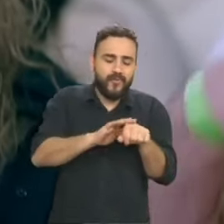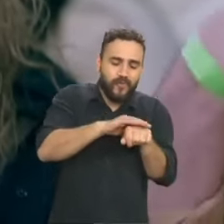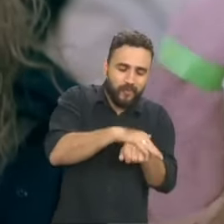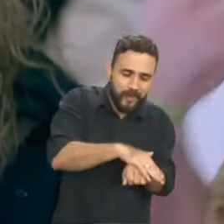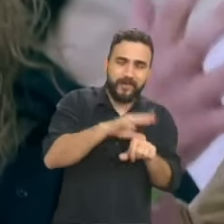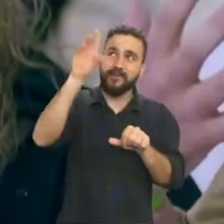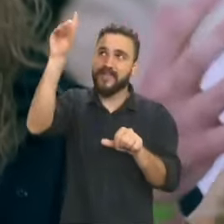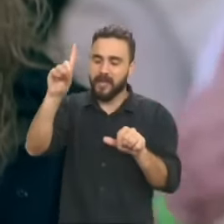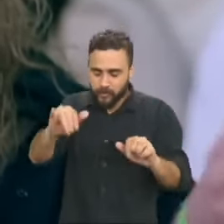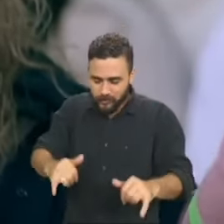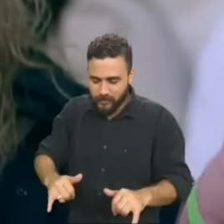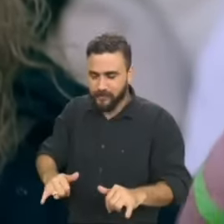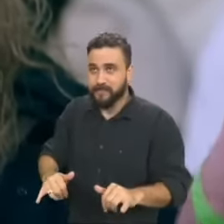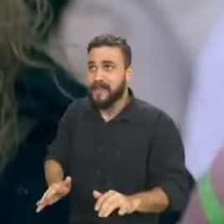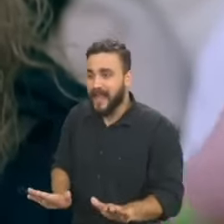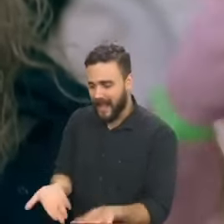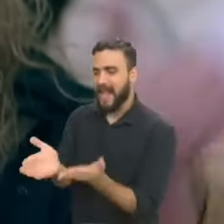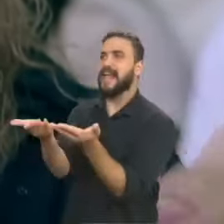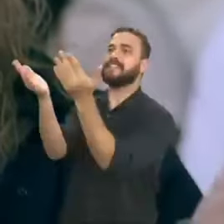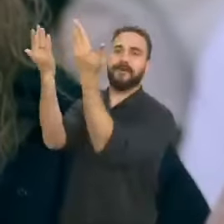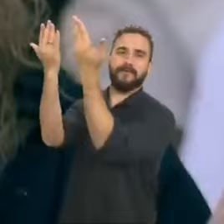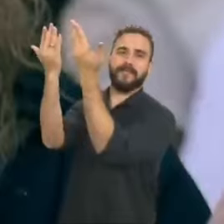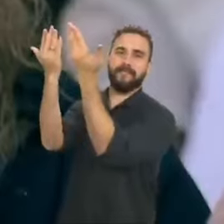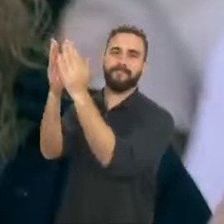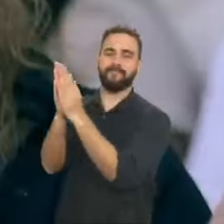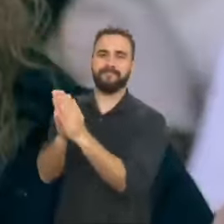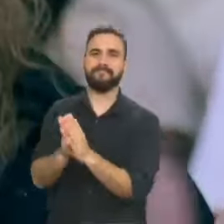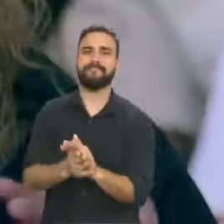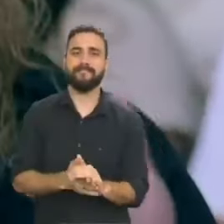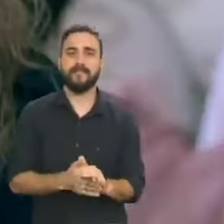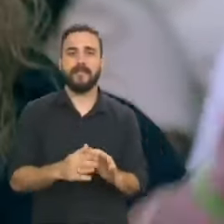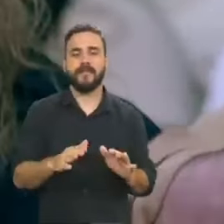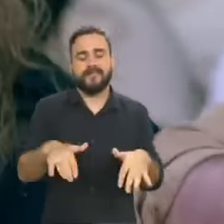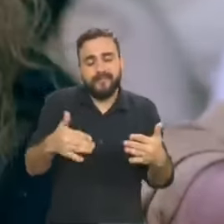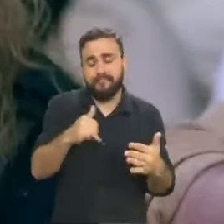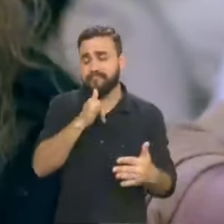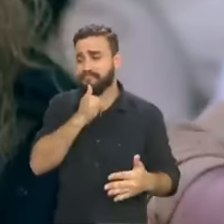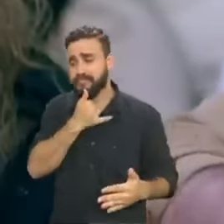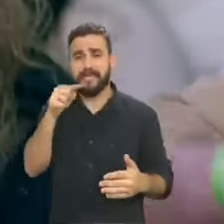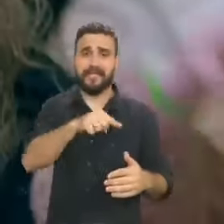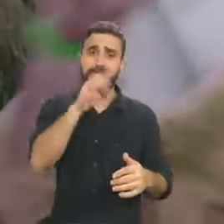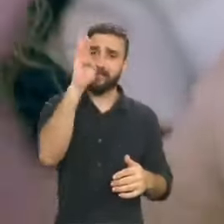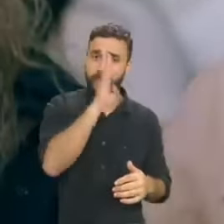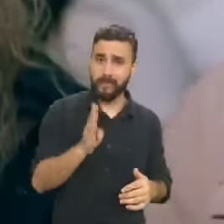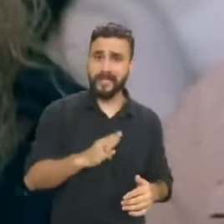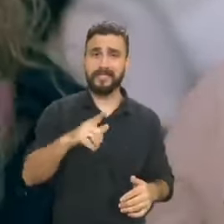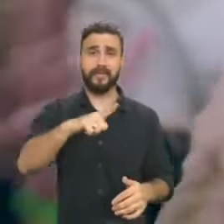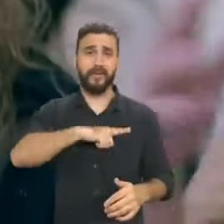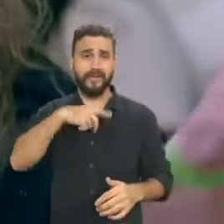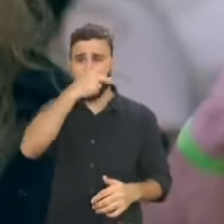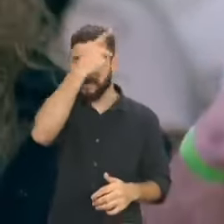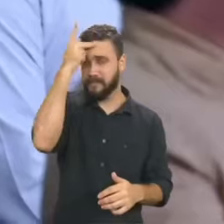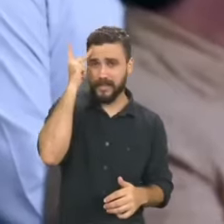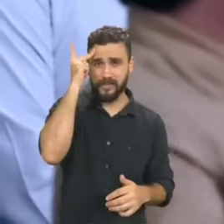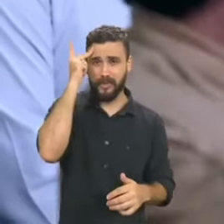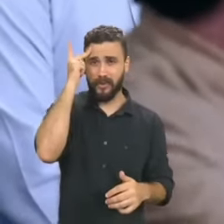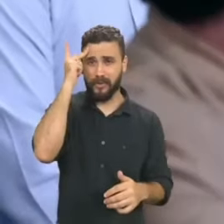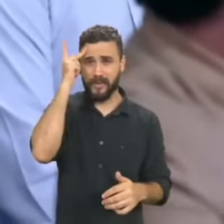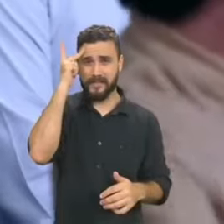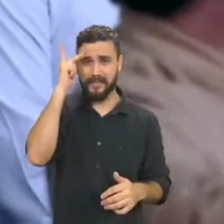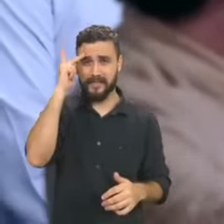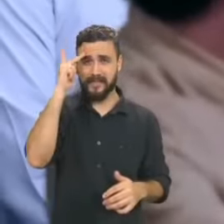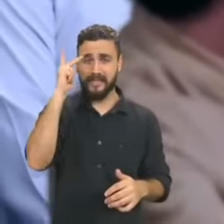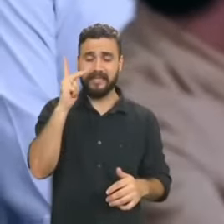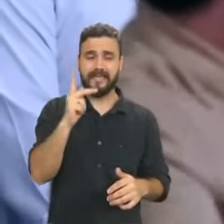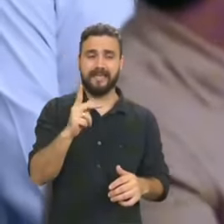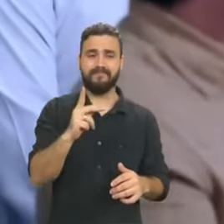cristão, ele causa um choque. Infelizmente, no Brasil, muitas pessoas, o problema não é a boa obra, é o mau